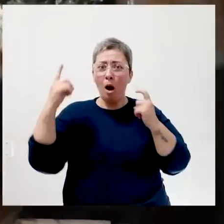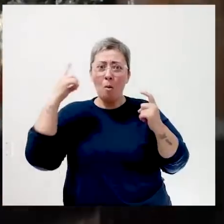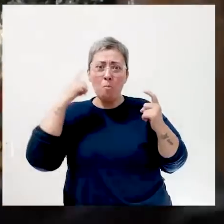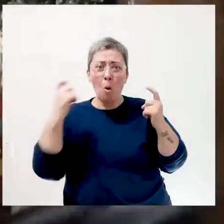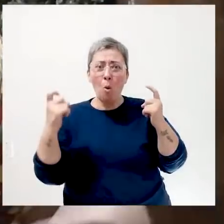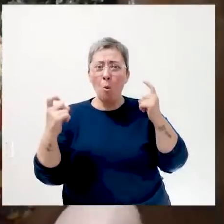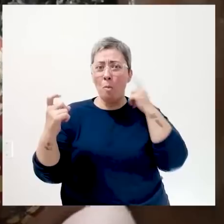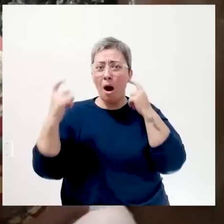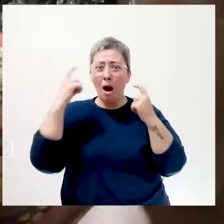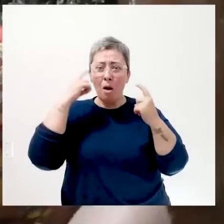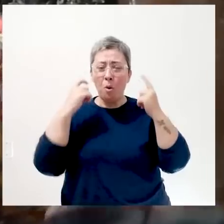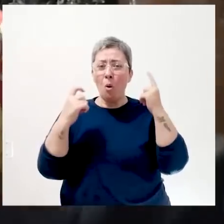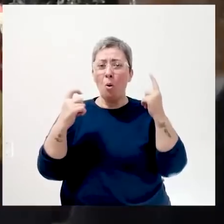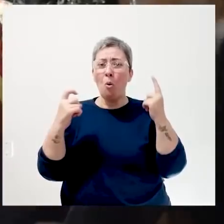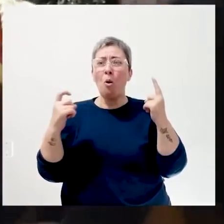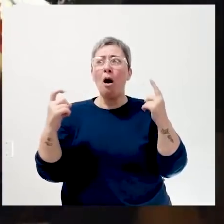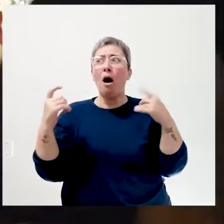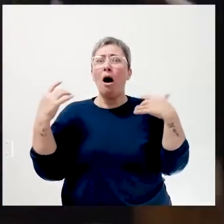tumba.